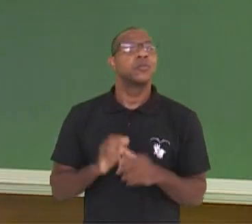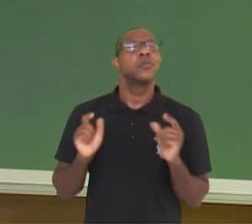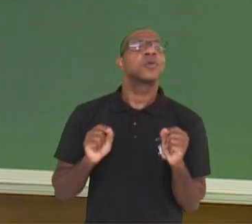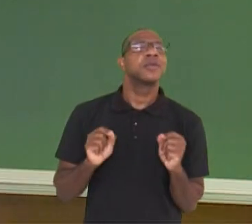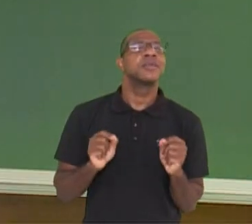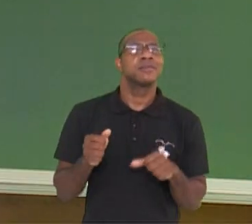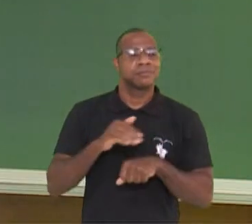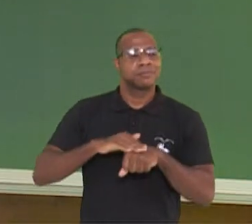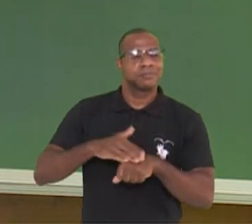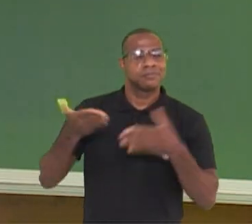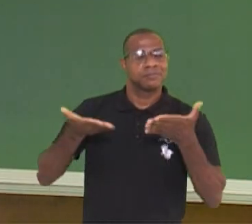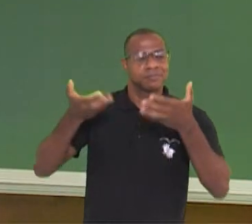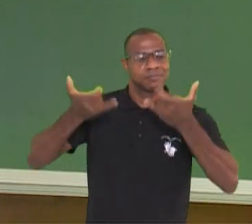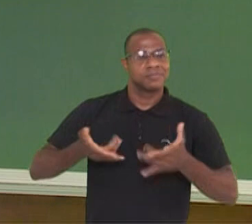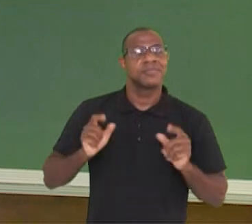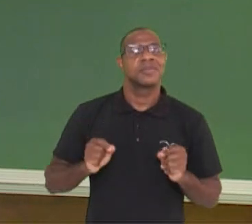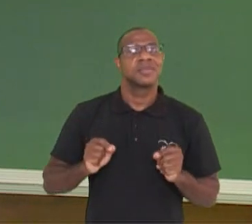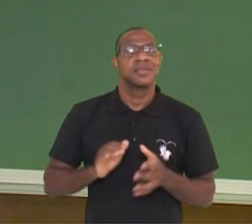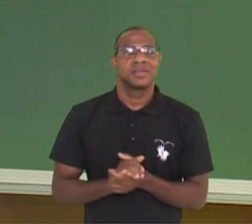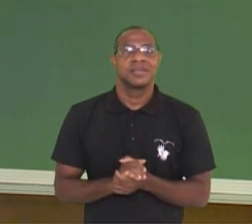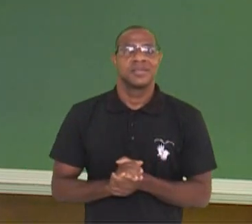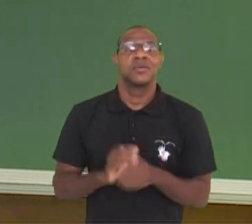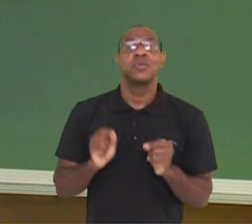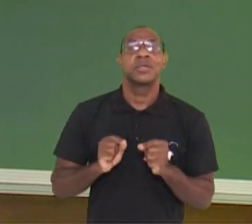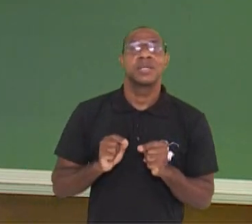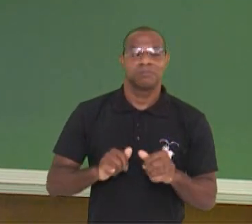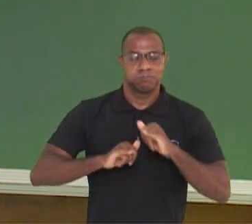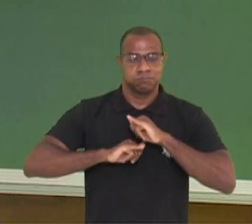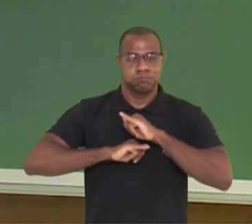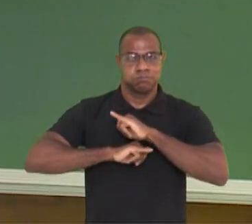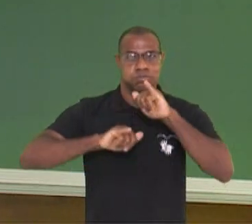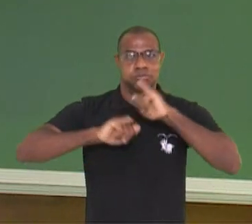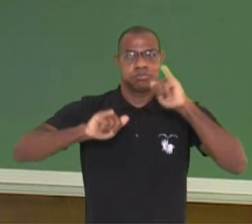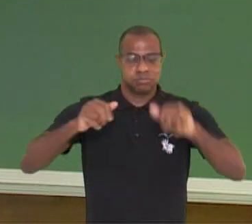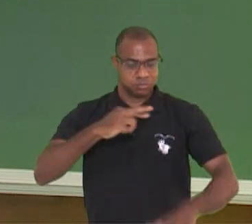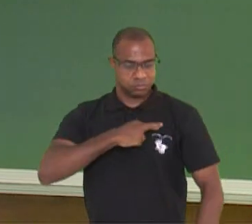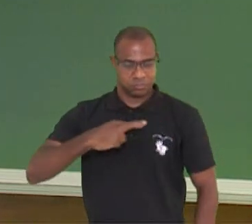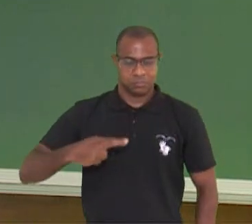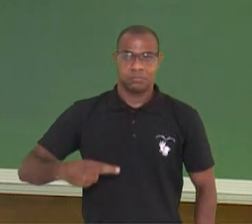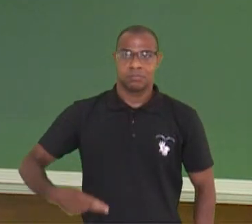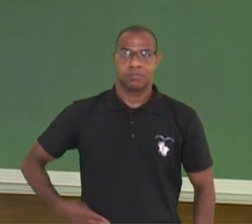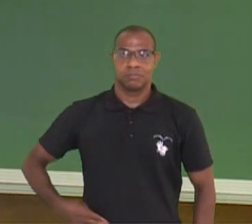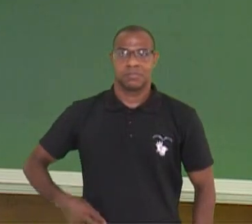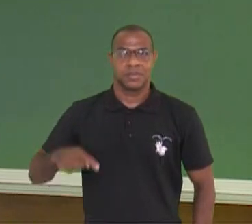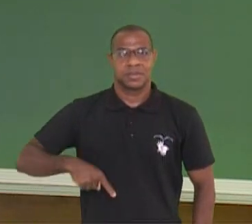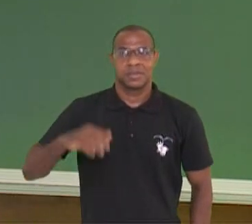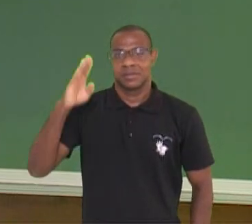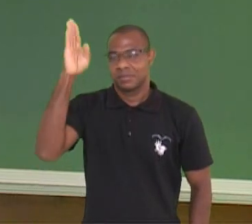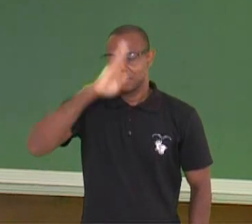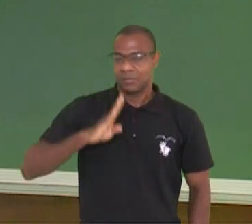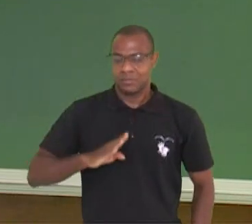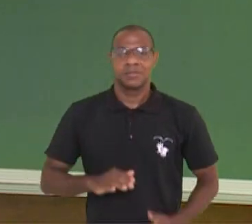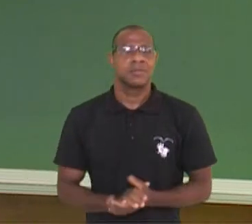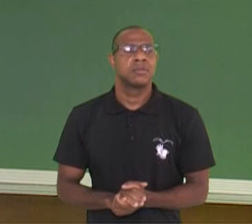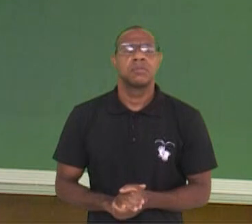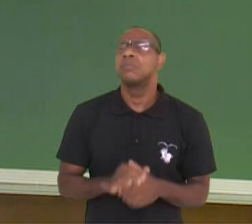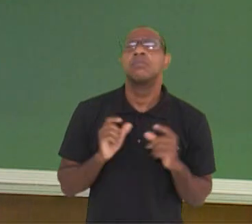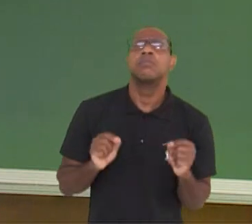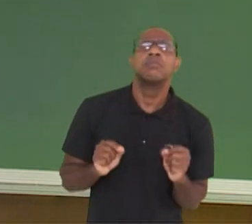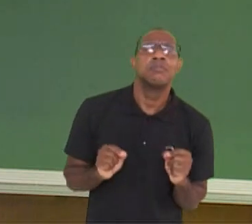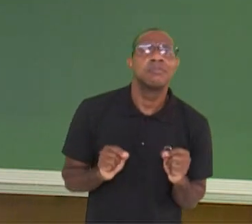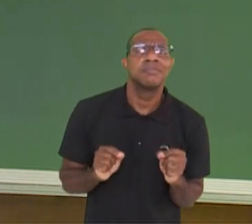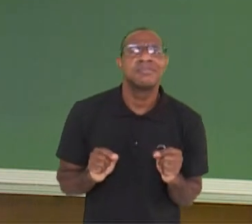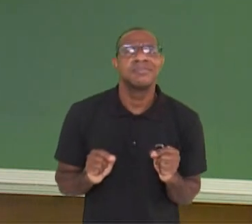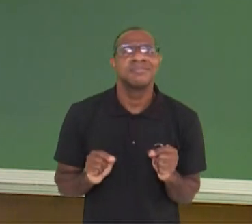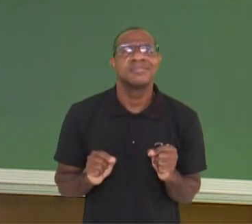vamos conversar hoje? A proclamação da República no Brasil. O que é isso, professor? Calma, nós